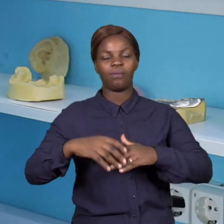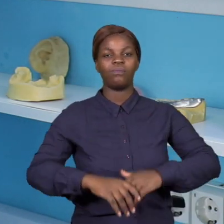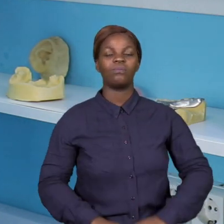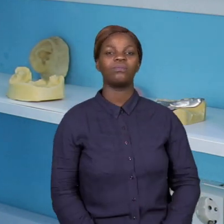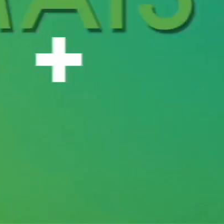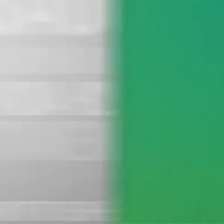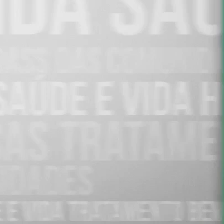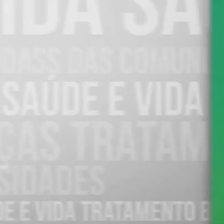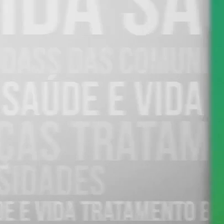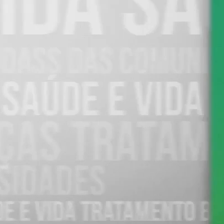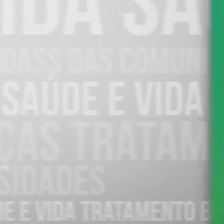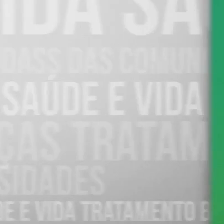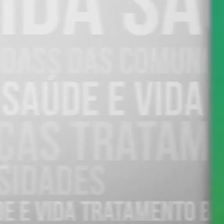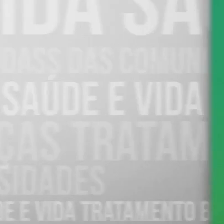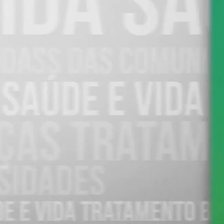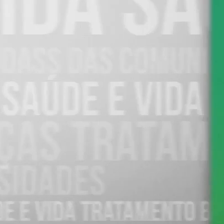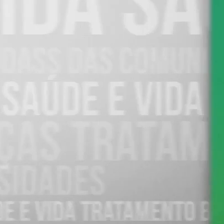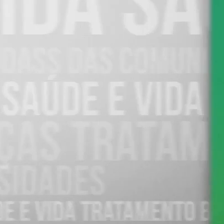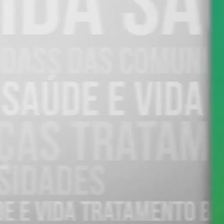das placas.